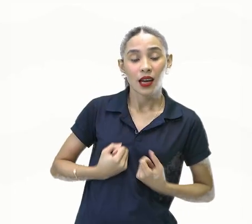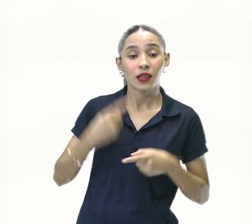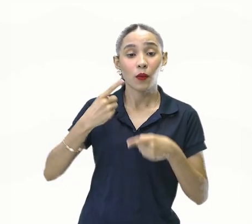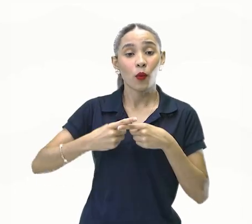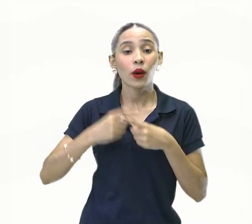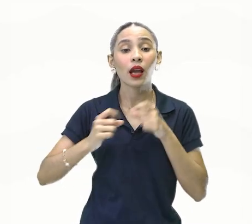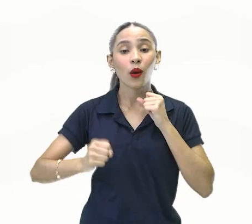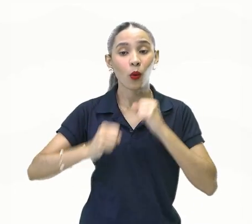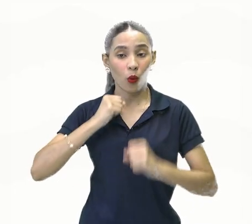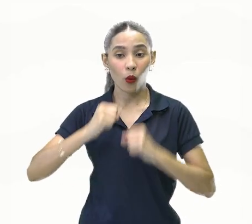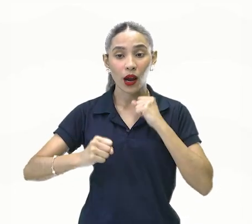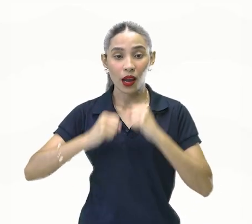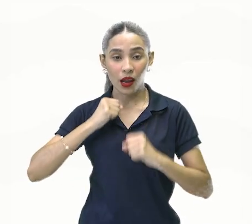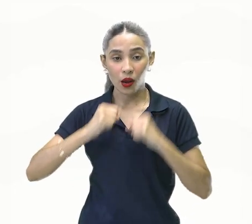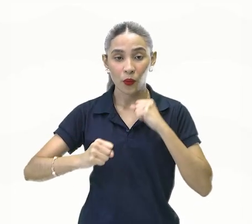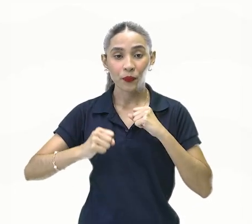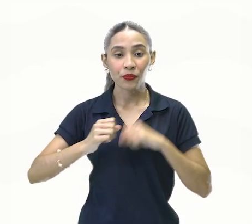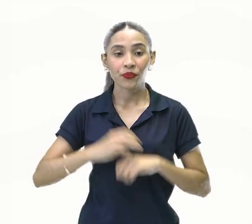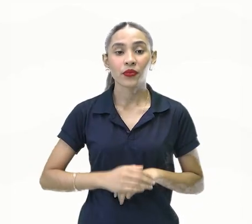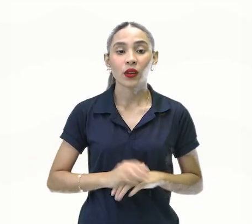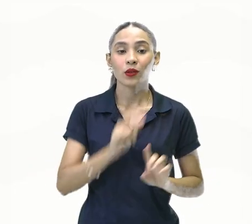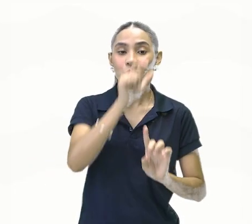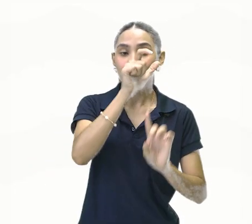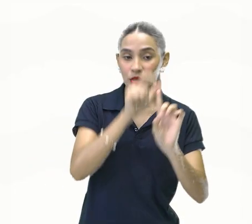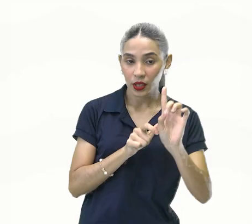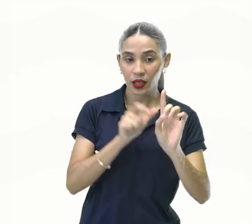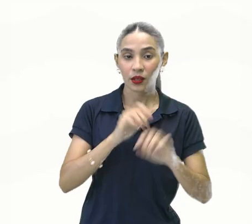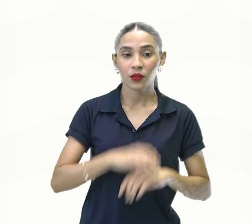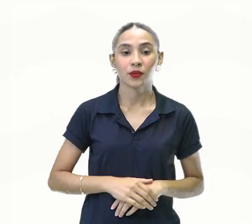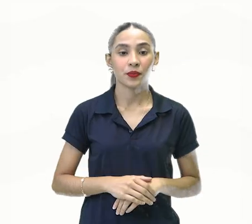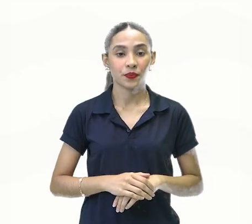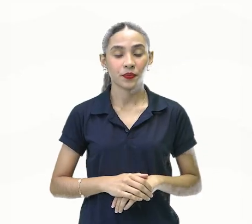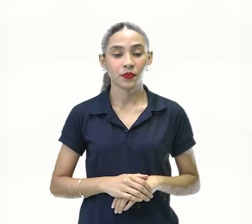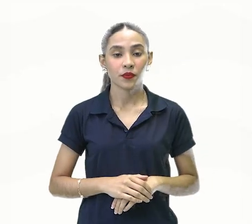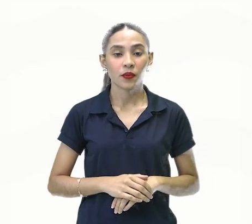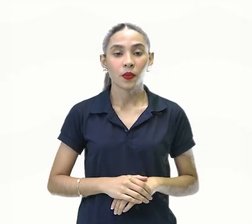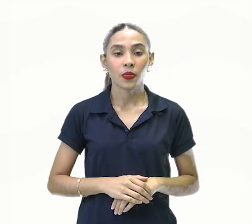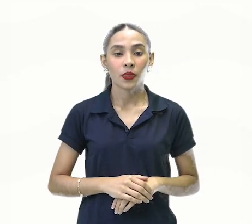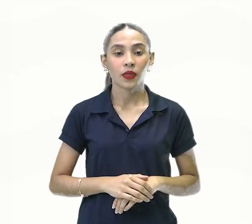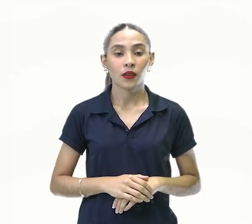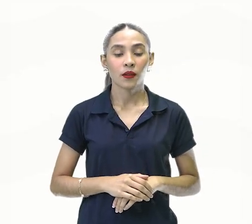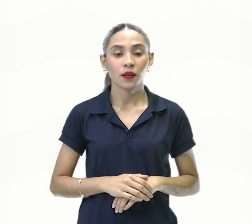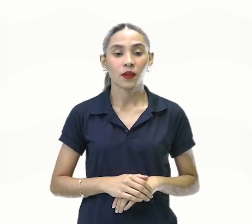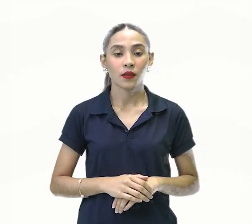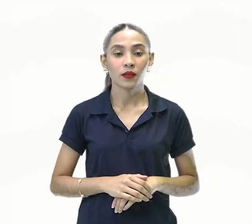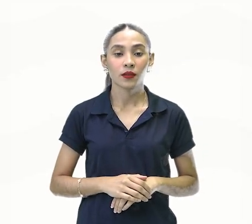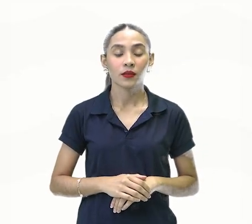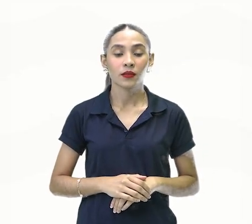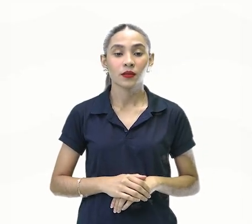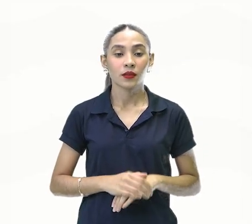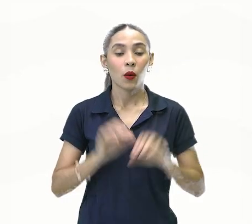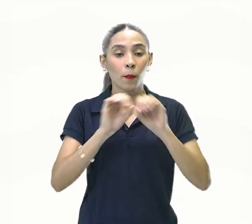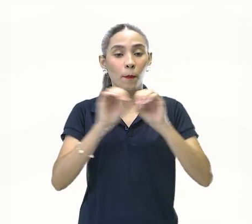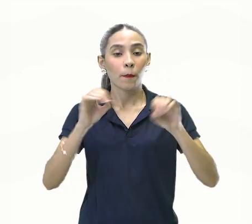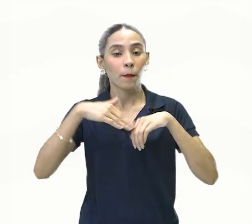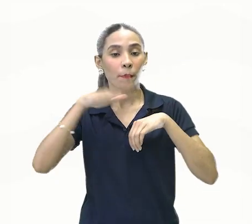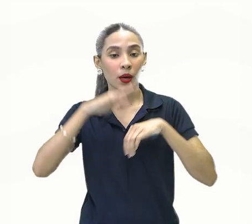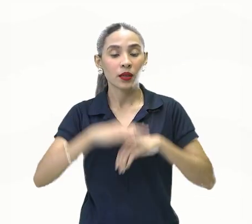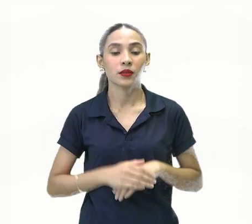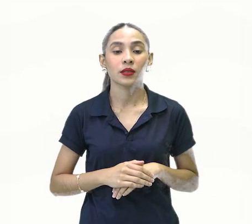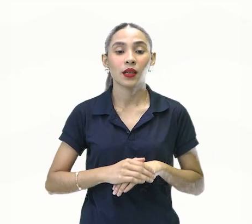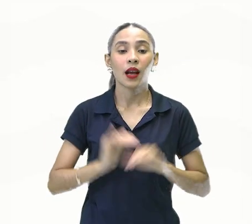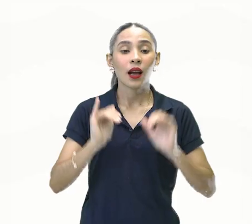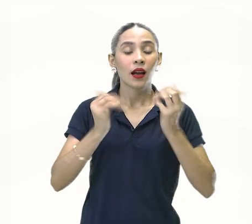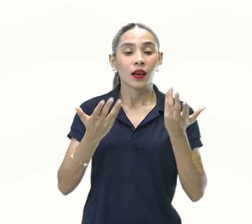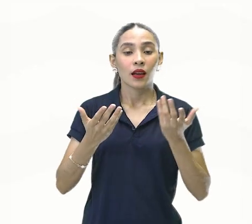correndo. Sujeito, né? Aqui eu tenho mais de uma oração, né? Ela está cansada